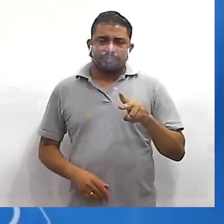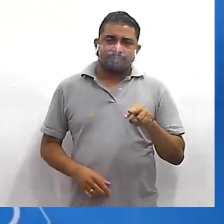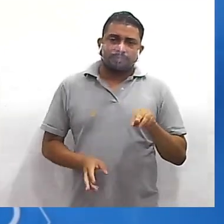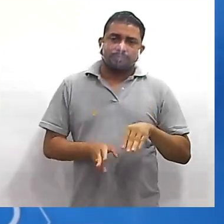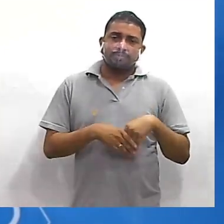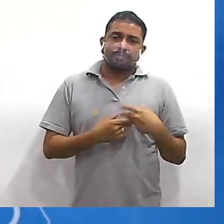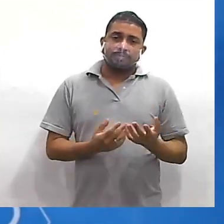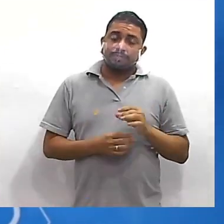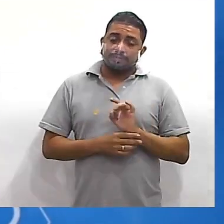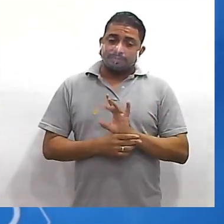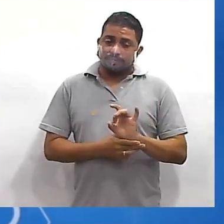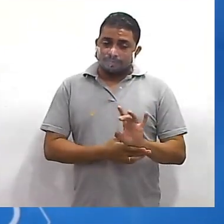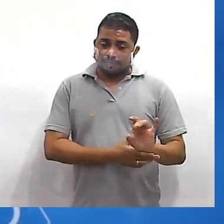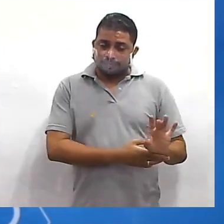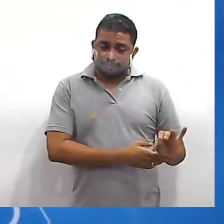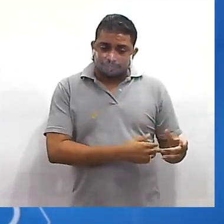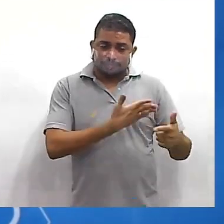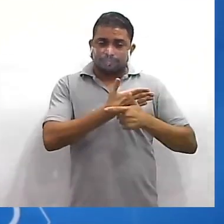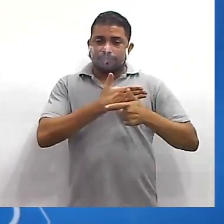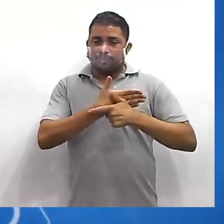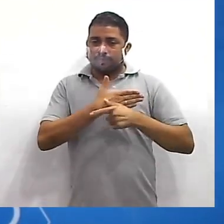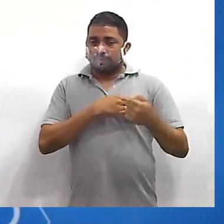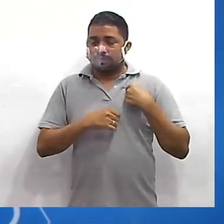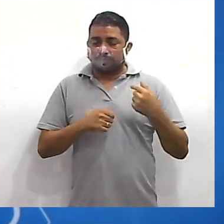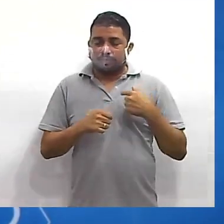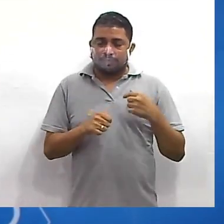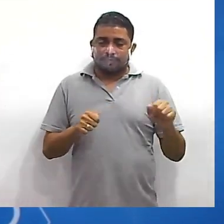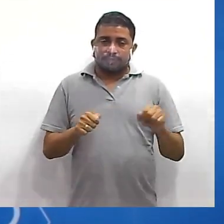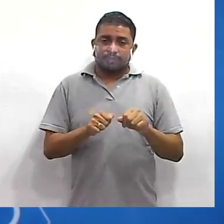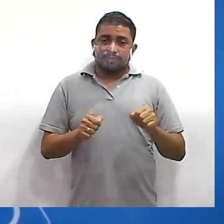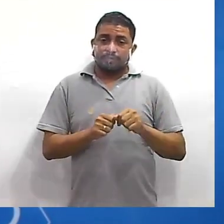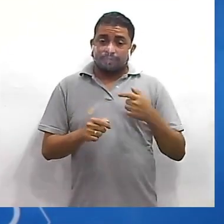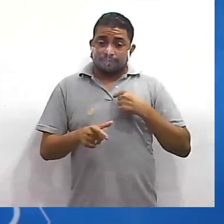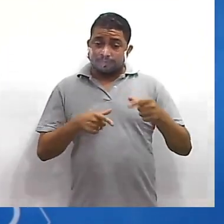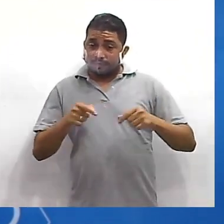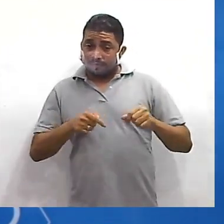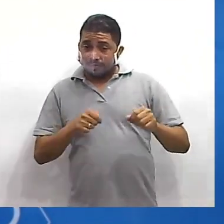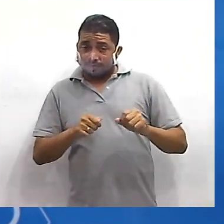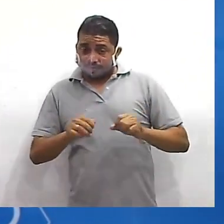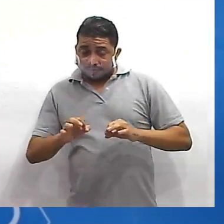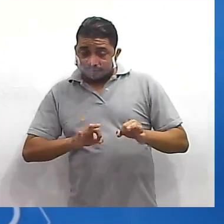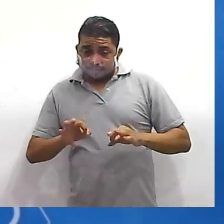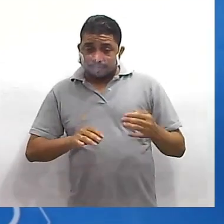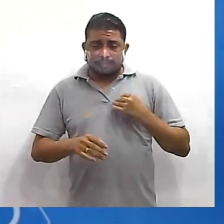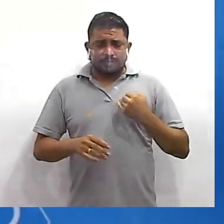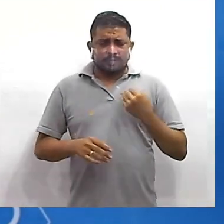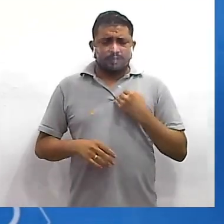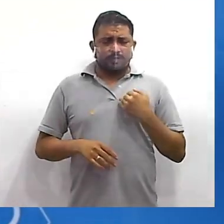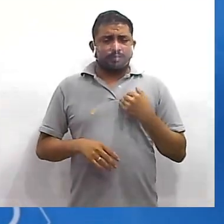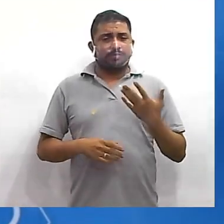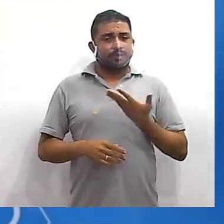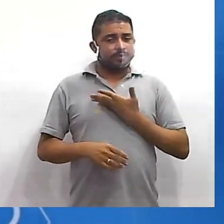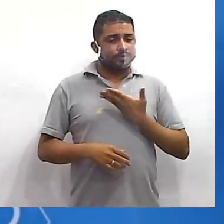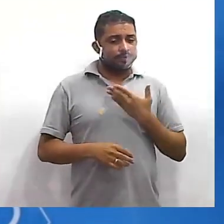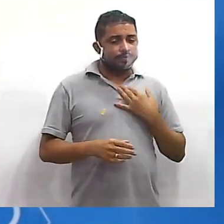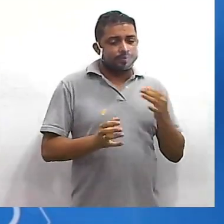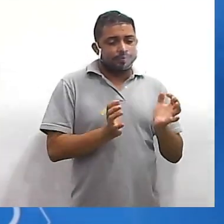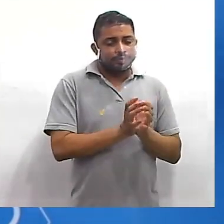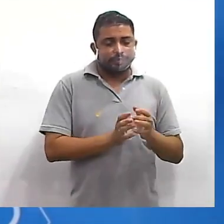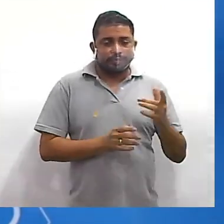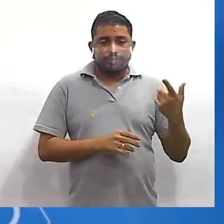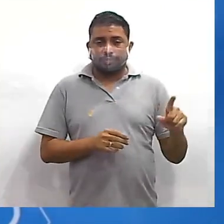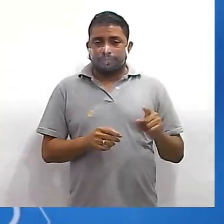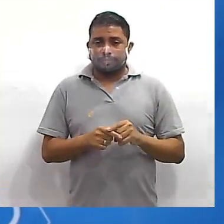para cada papel desse, eu tenho uma atuação. Quando eu estou com os meus amigos, eu também atuo de outra forma.